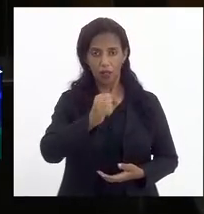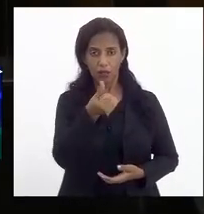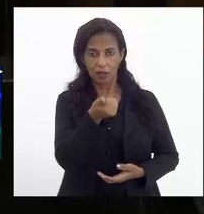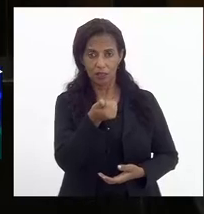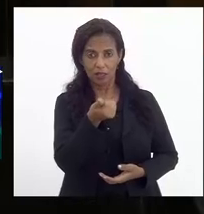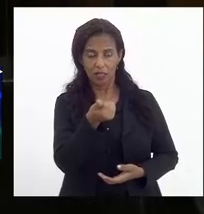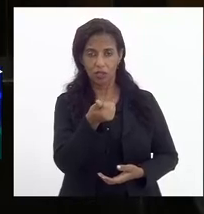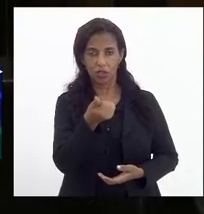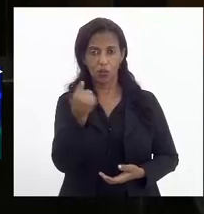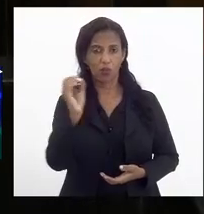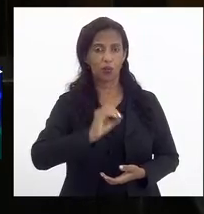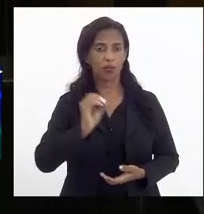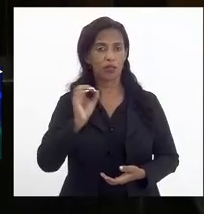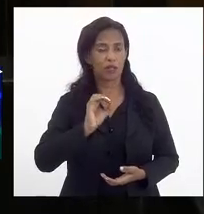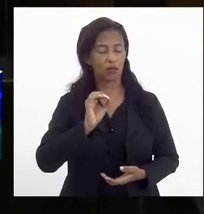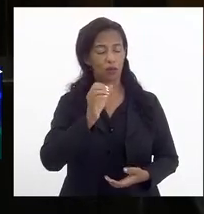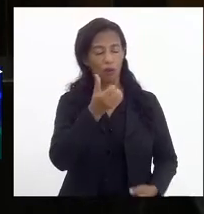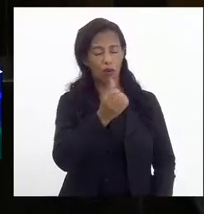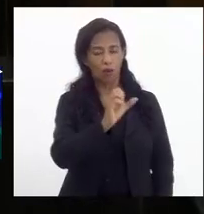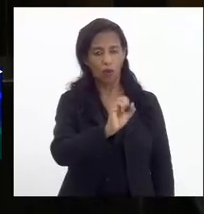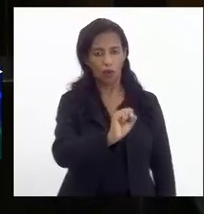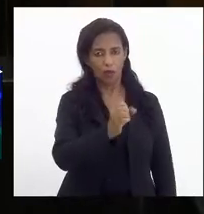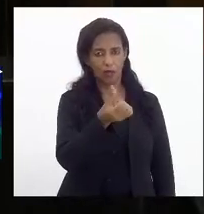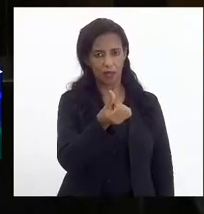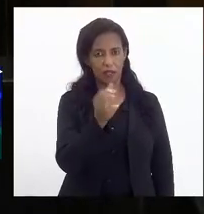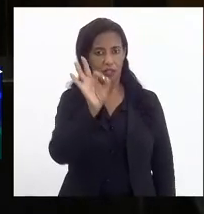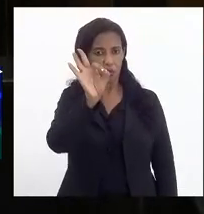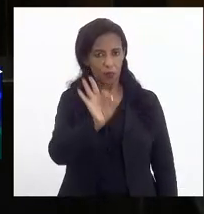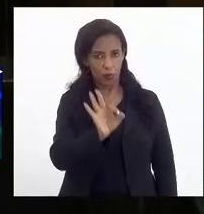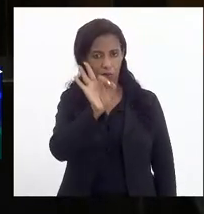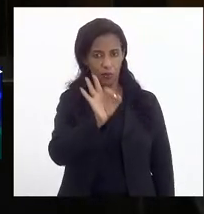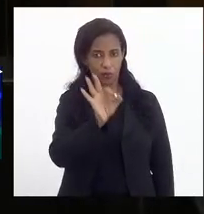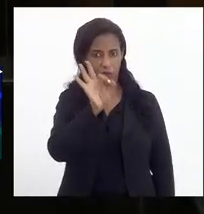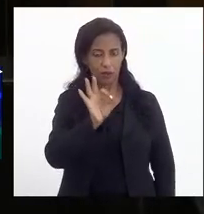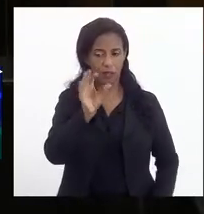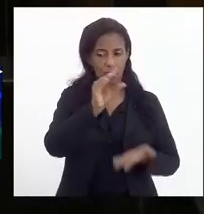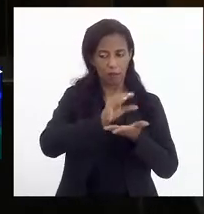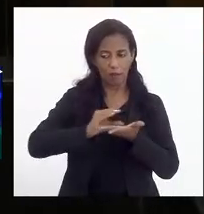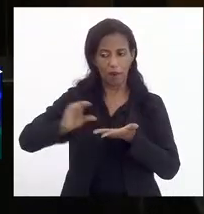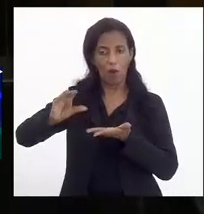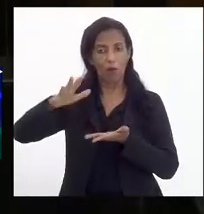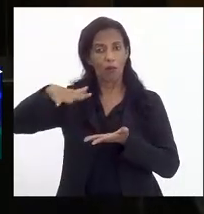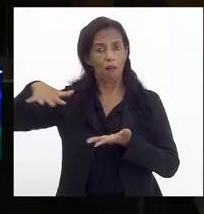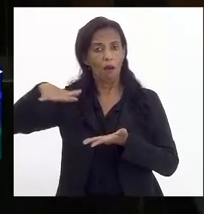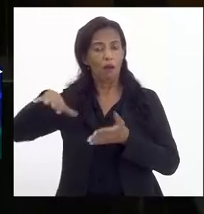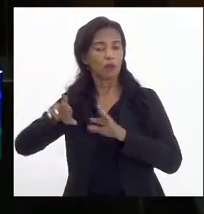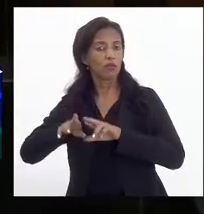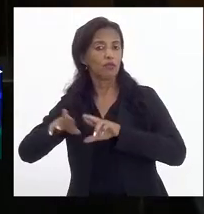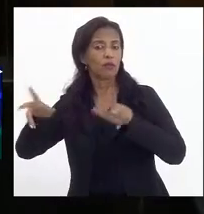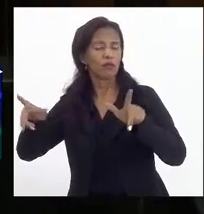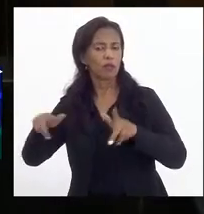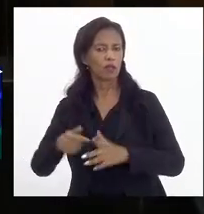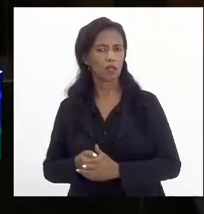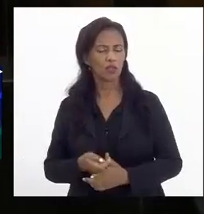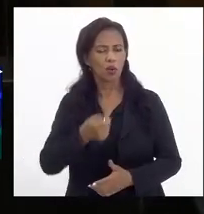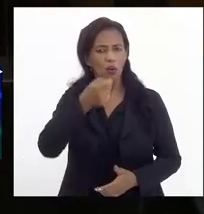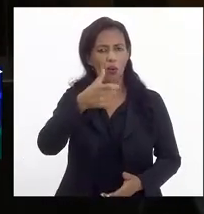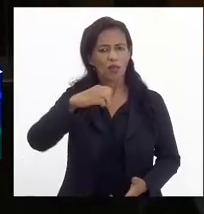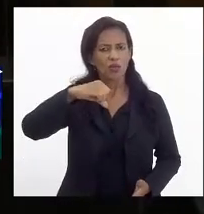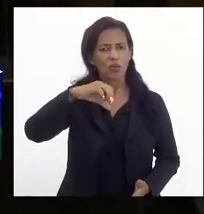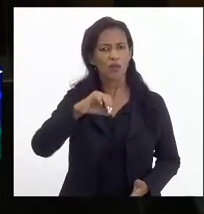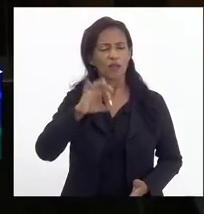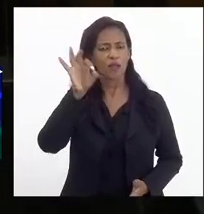valor para outras despesas federais distintas da área de ciência e tecnologia significa quase